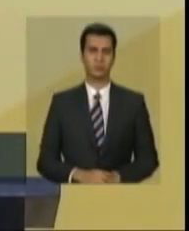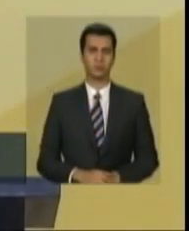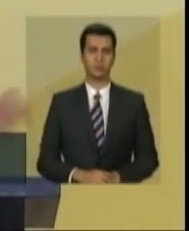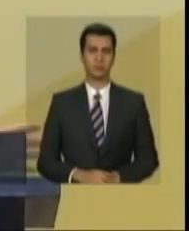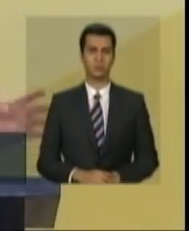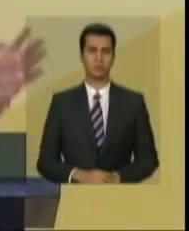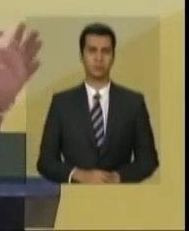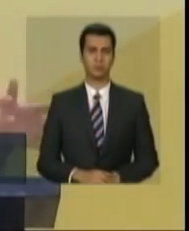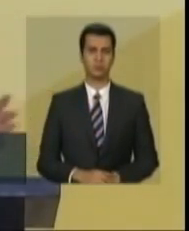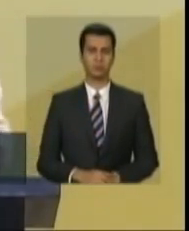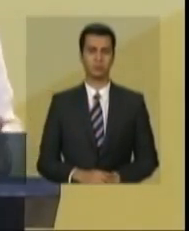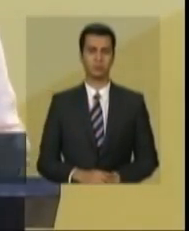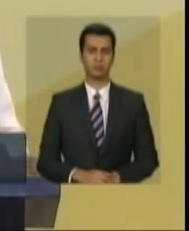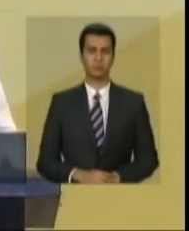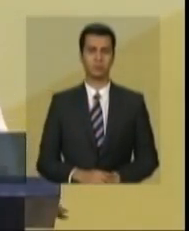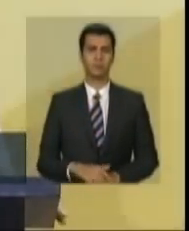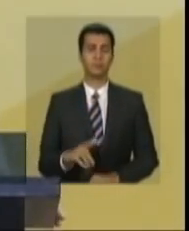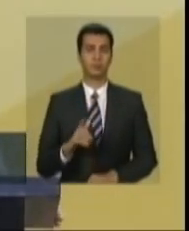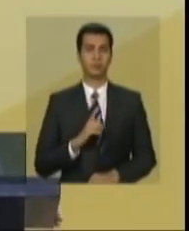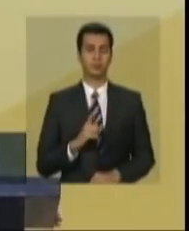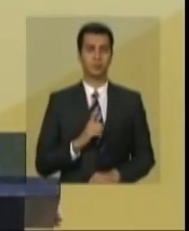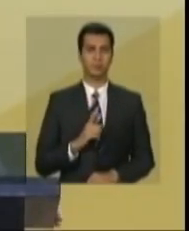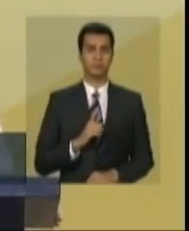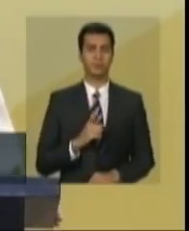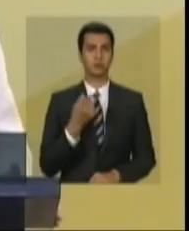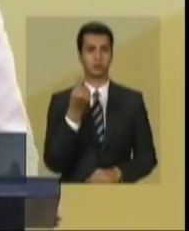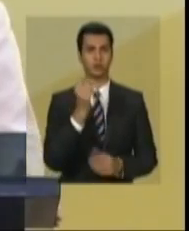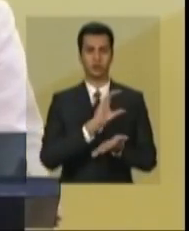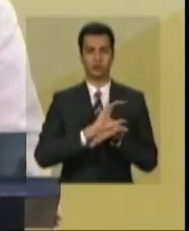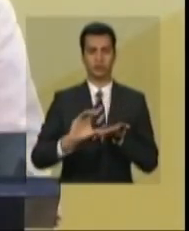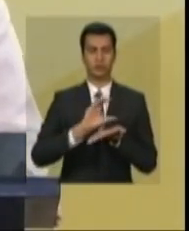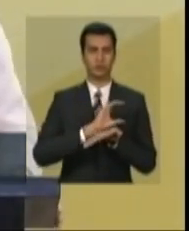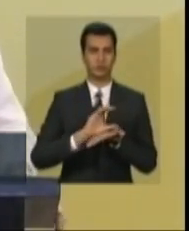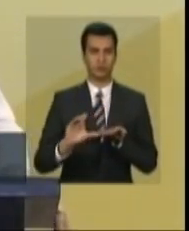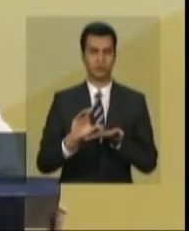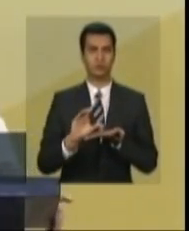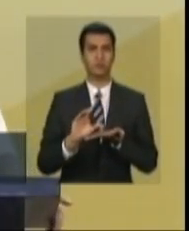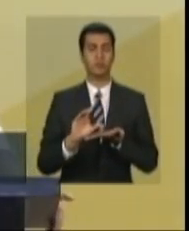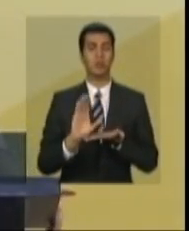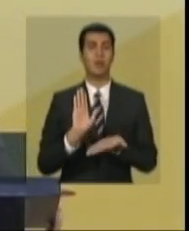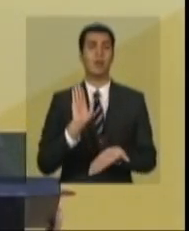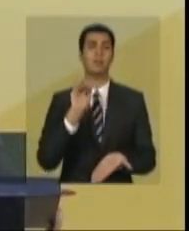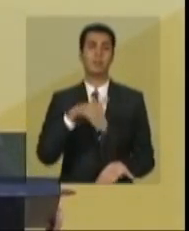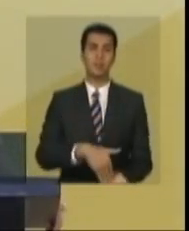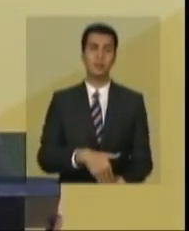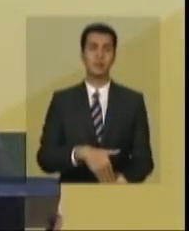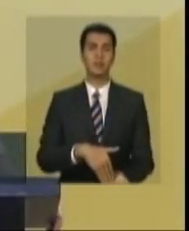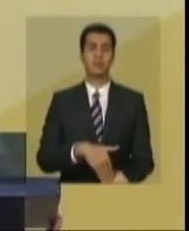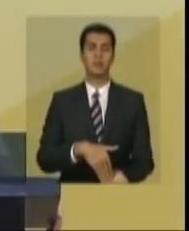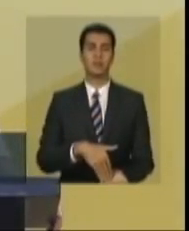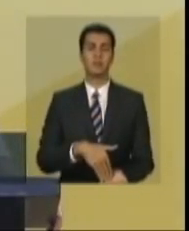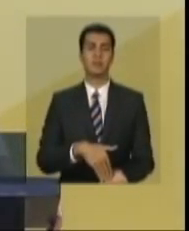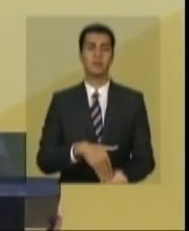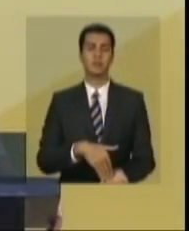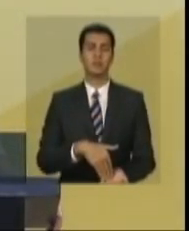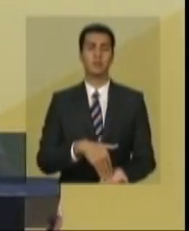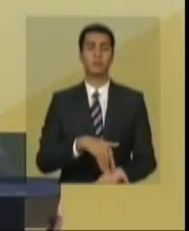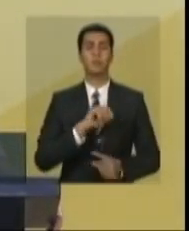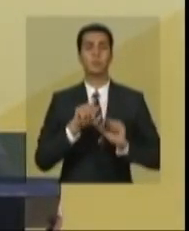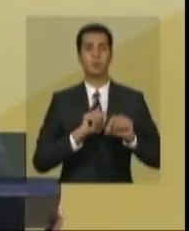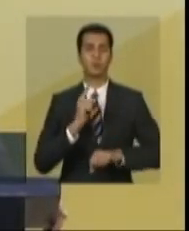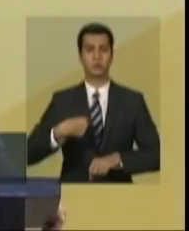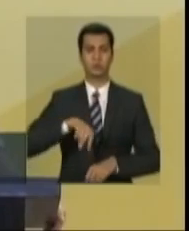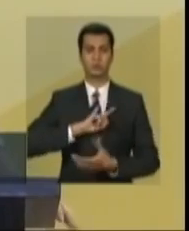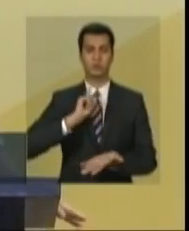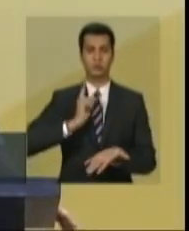desde vultosos recursos financeiros até a uma determinação, a um compromisso, a